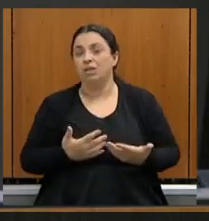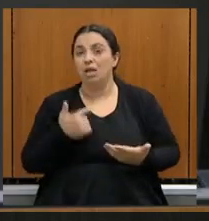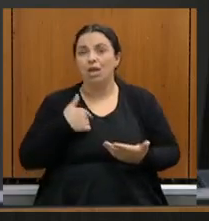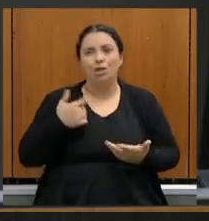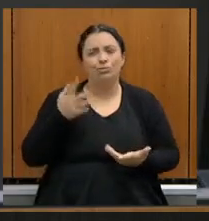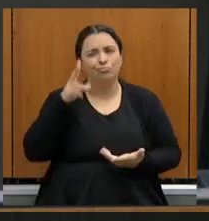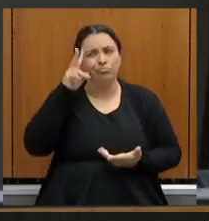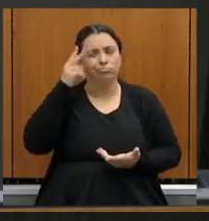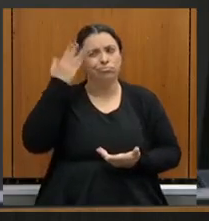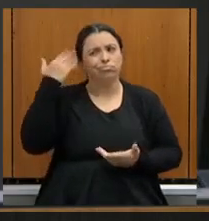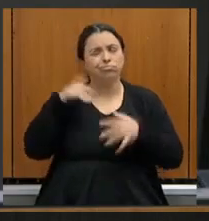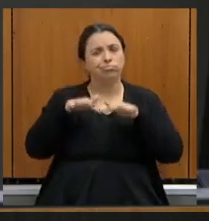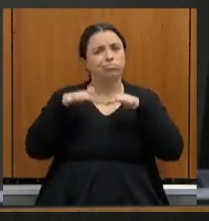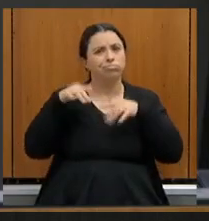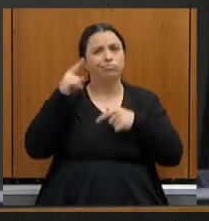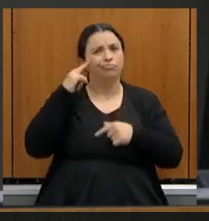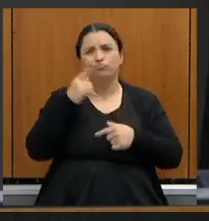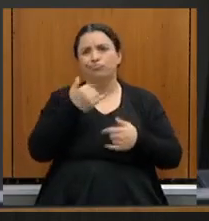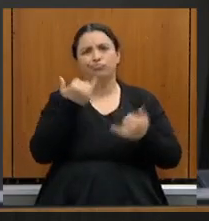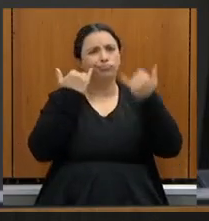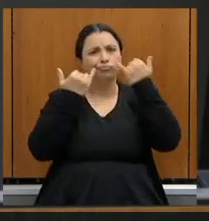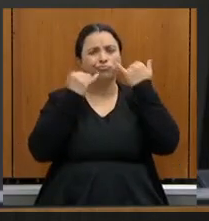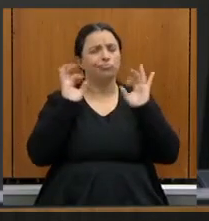aqui. Não nos foram